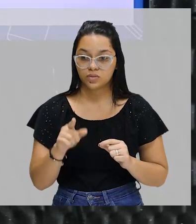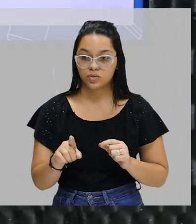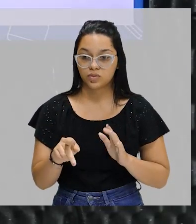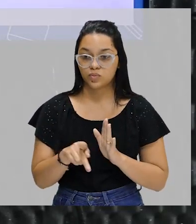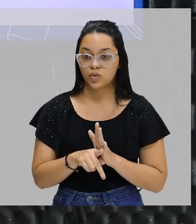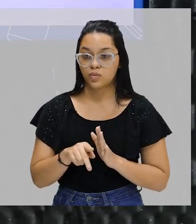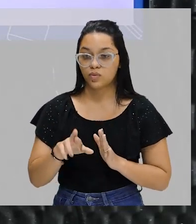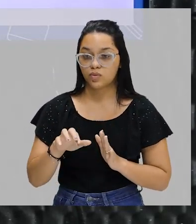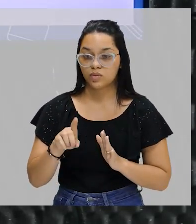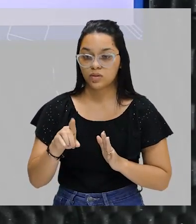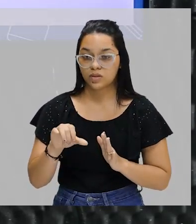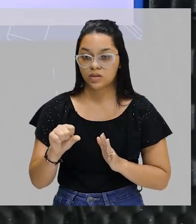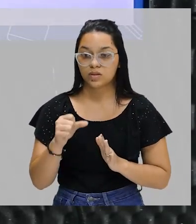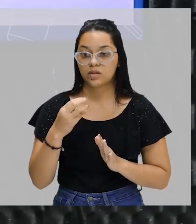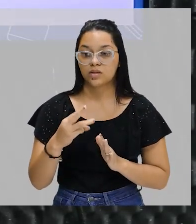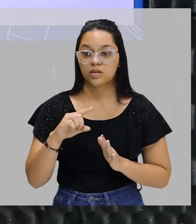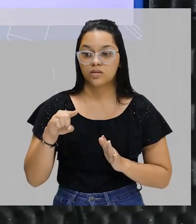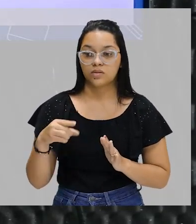dos radicais.